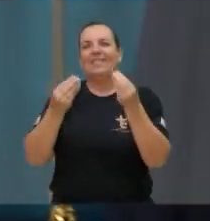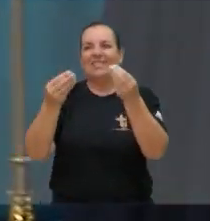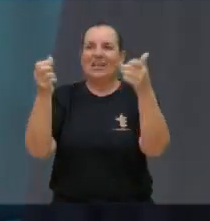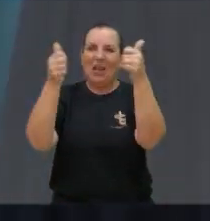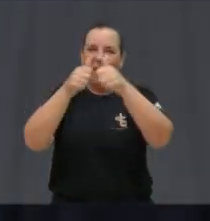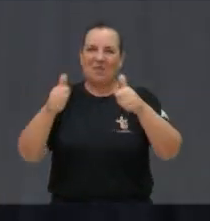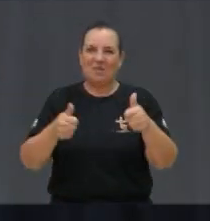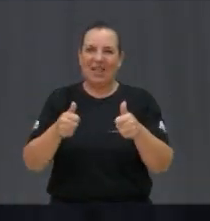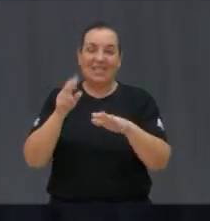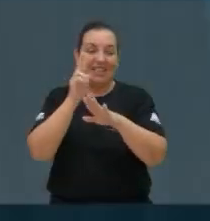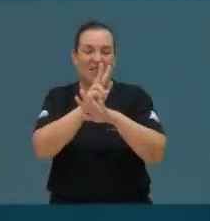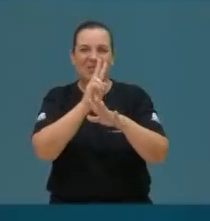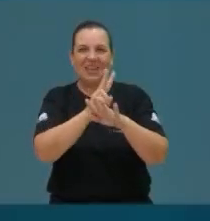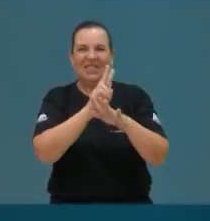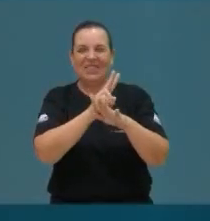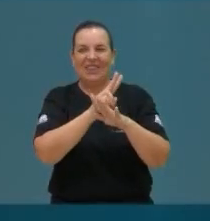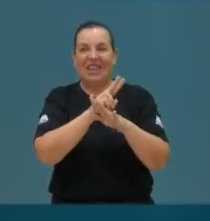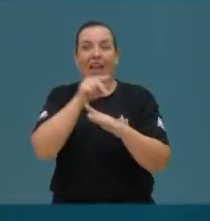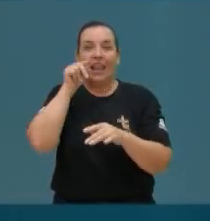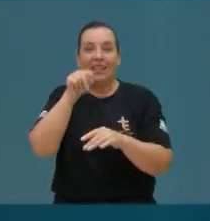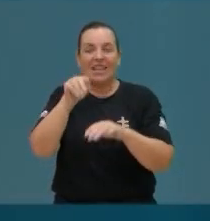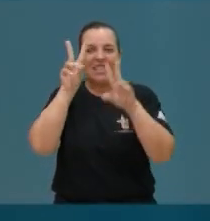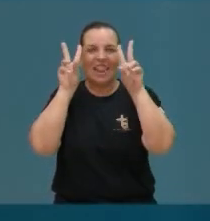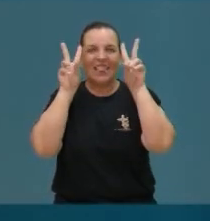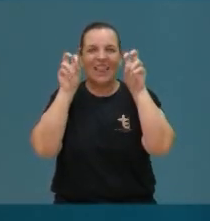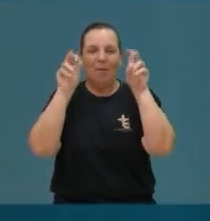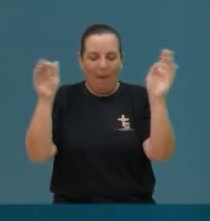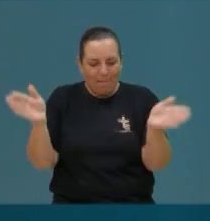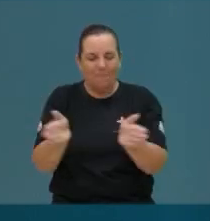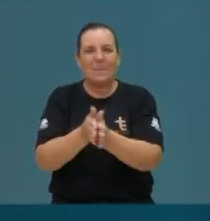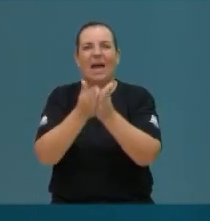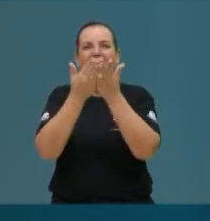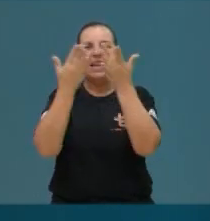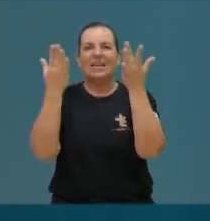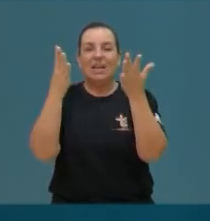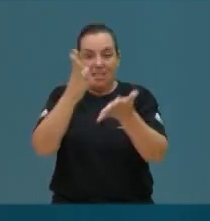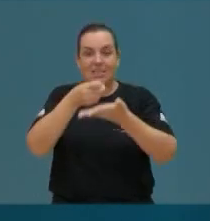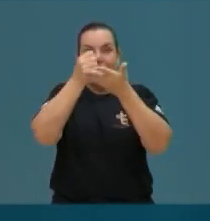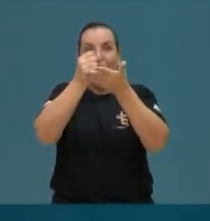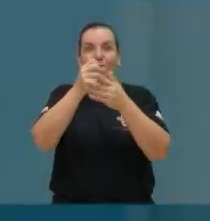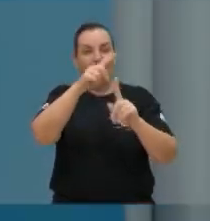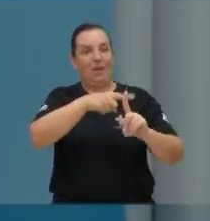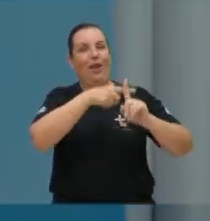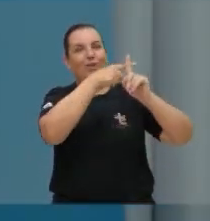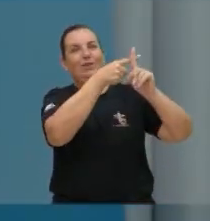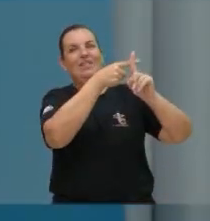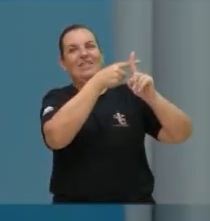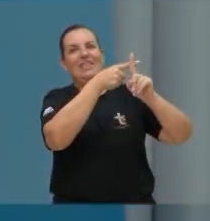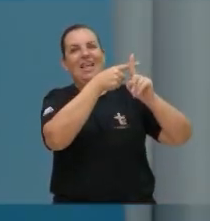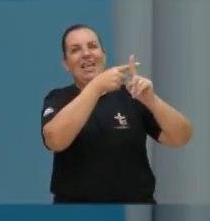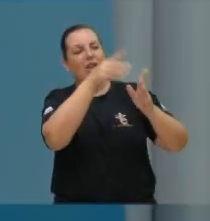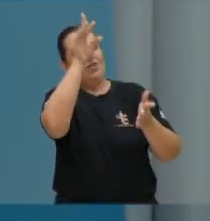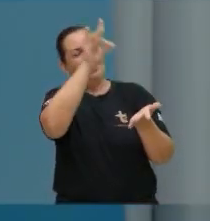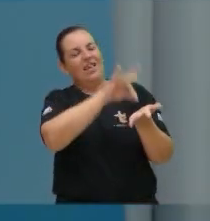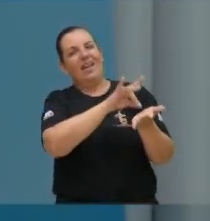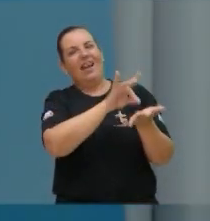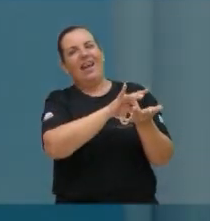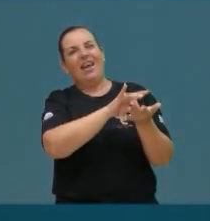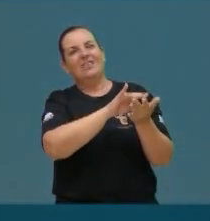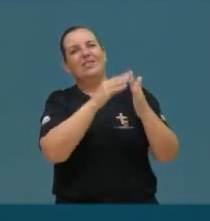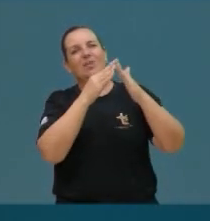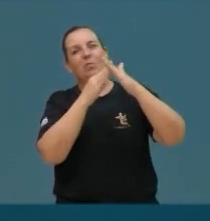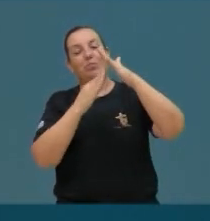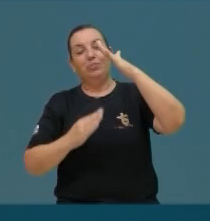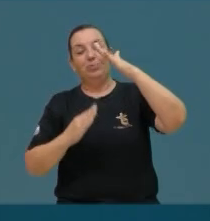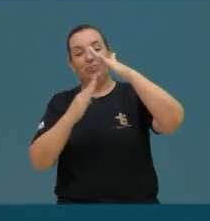da padroeira, nesse tema tão maravilhoso, salvos pela cruz e consagrados a Nossa Senhora,